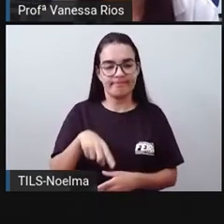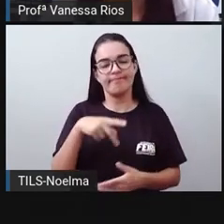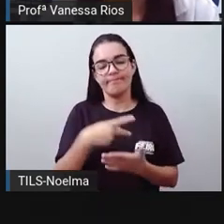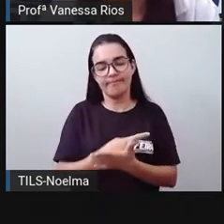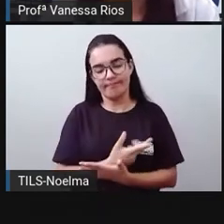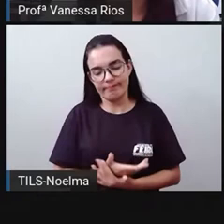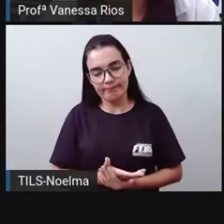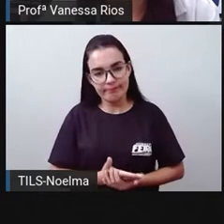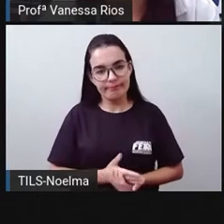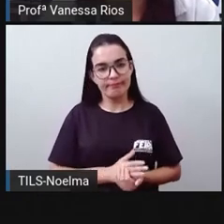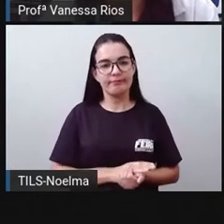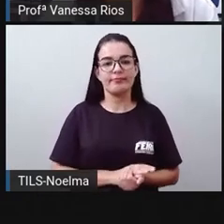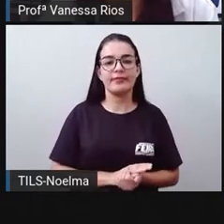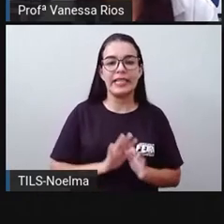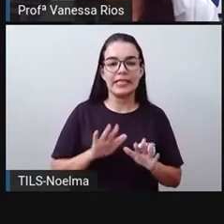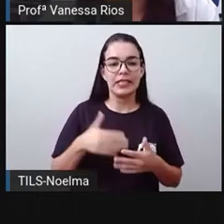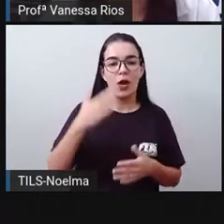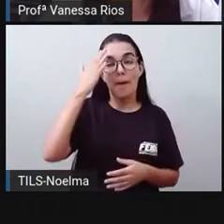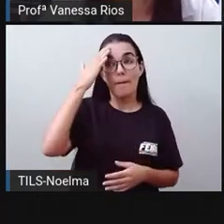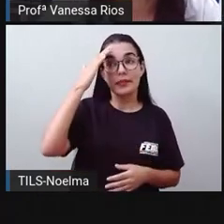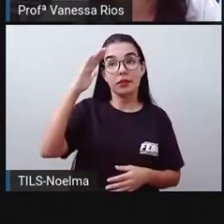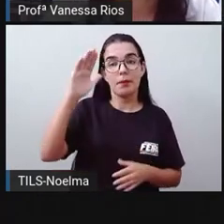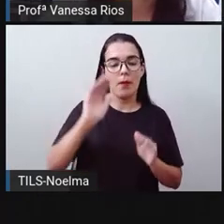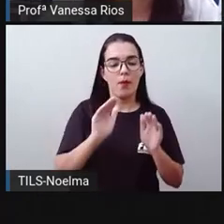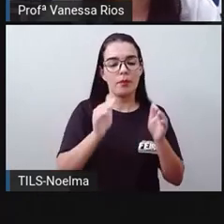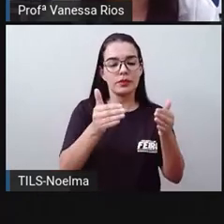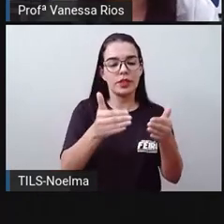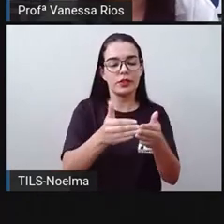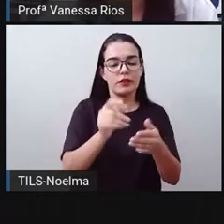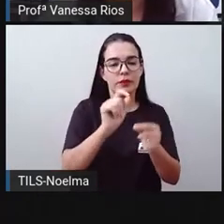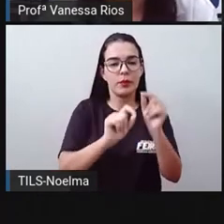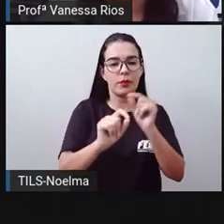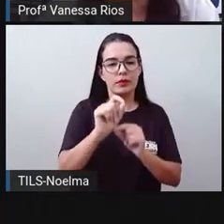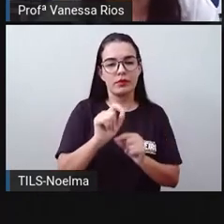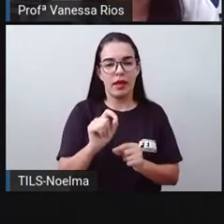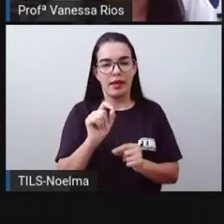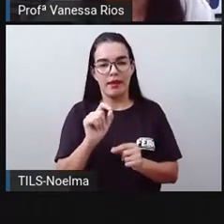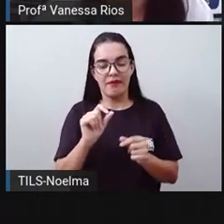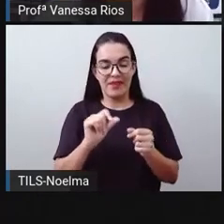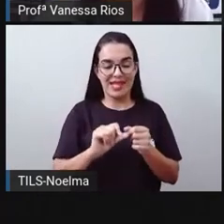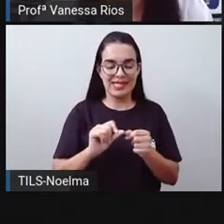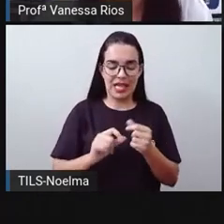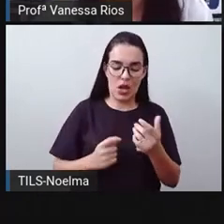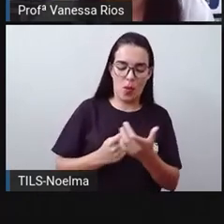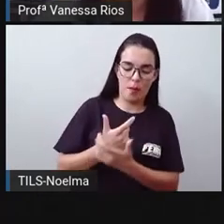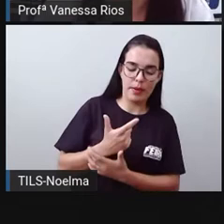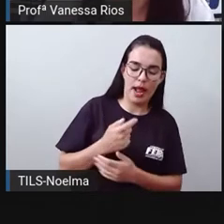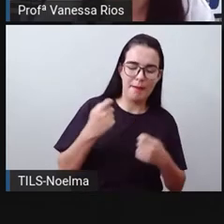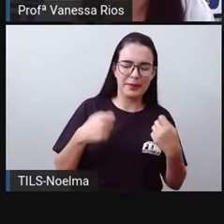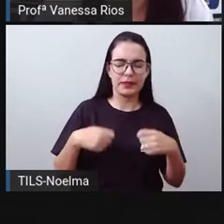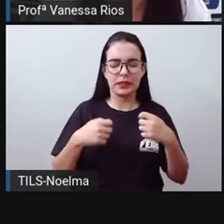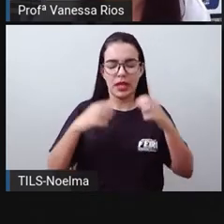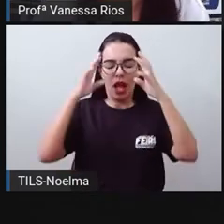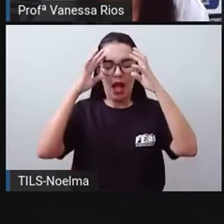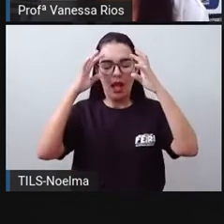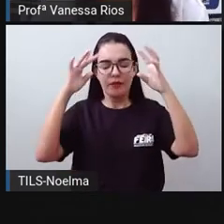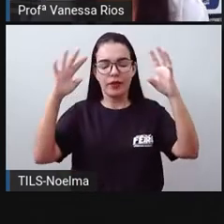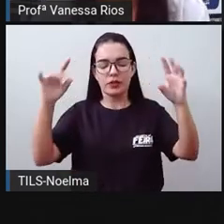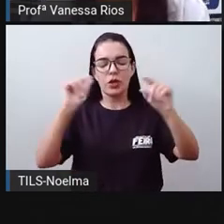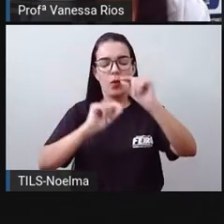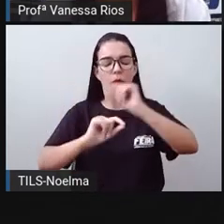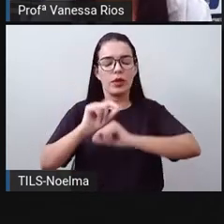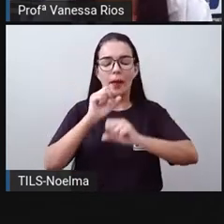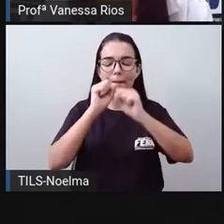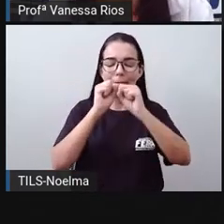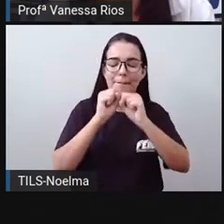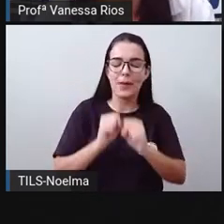principal objetivo em observarmos essa ação do consumismo é refletir sobre o que isso acaba